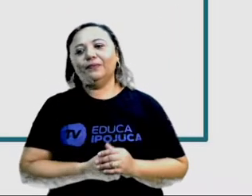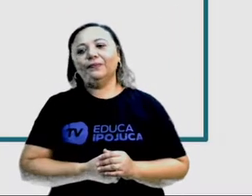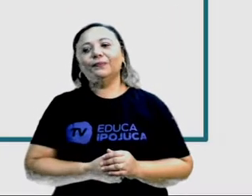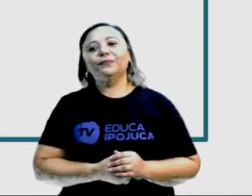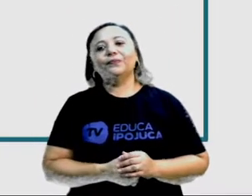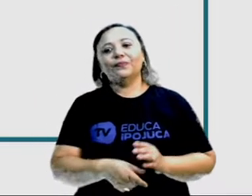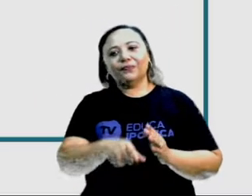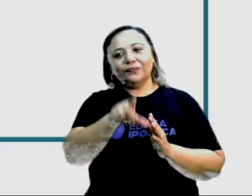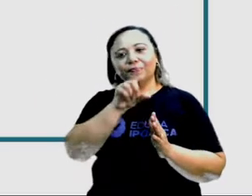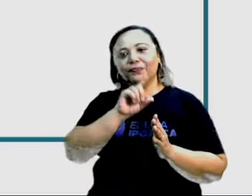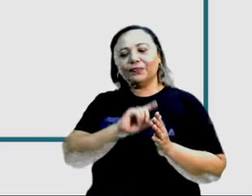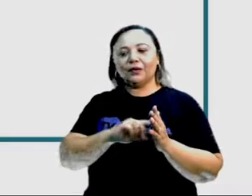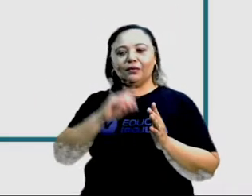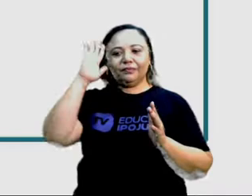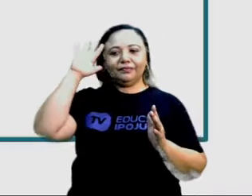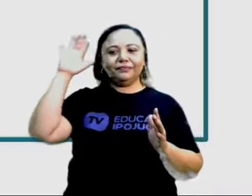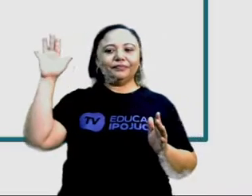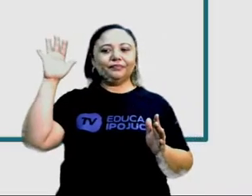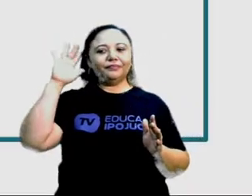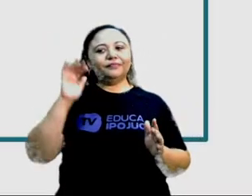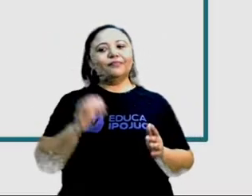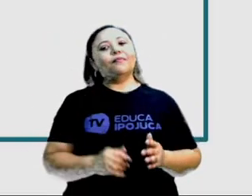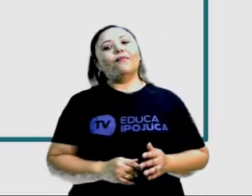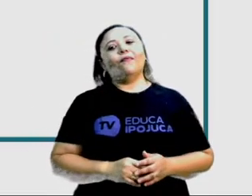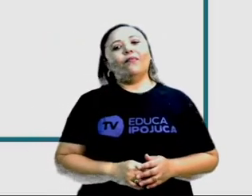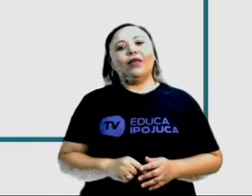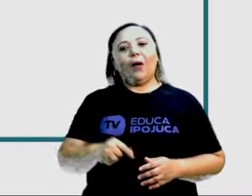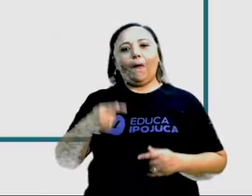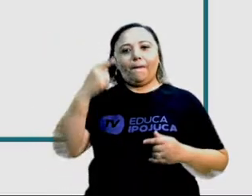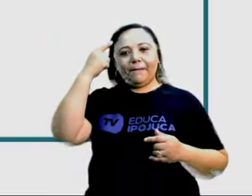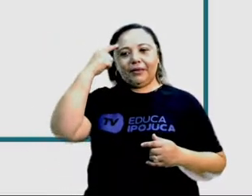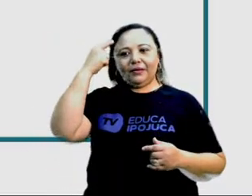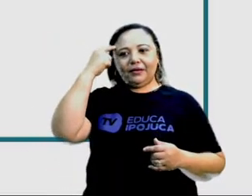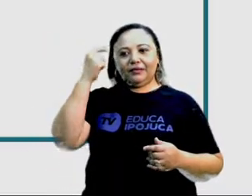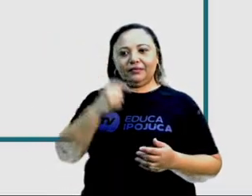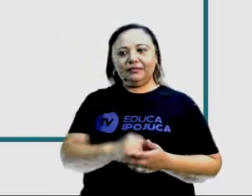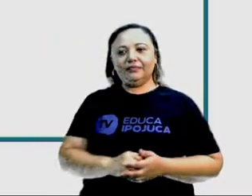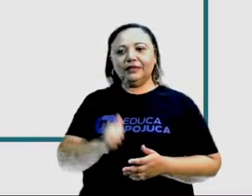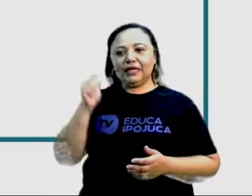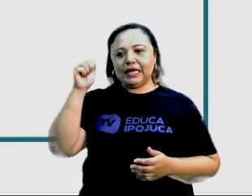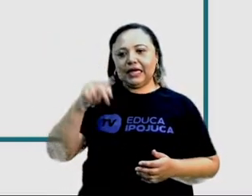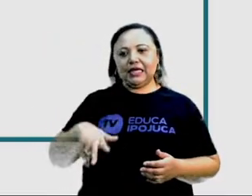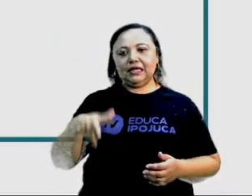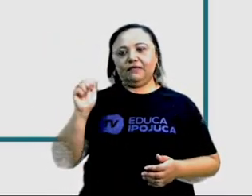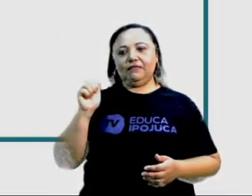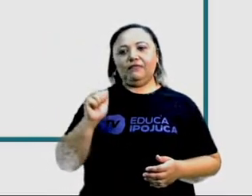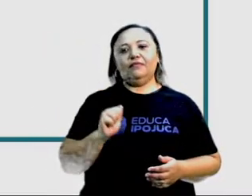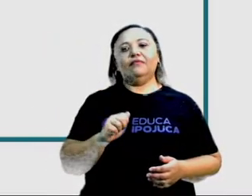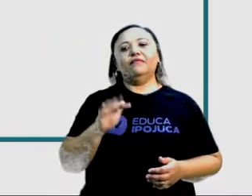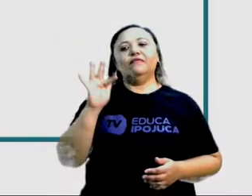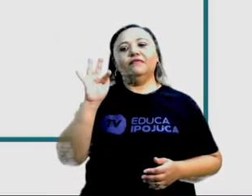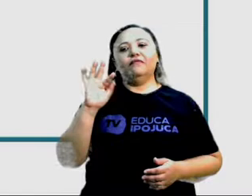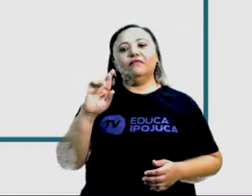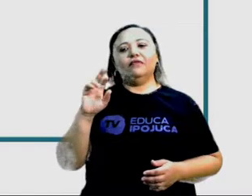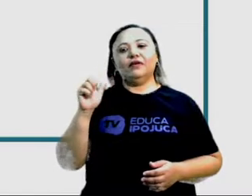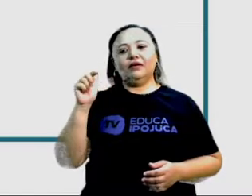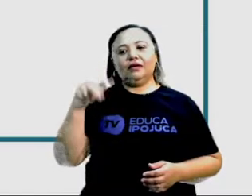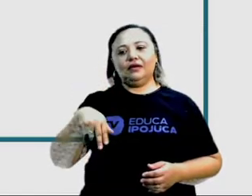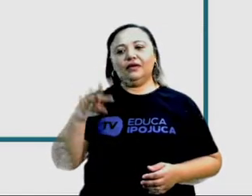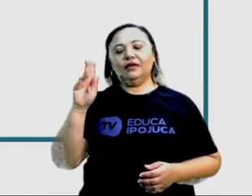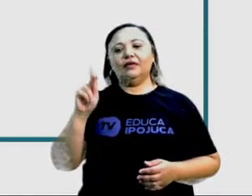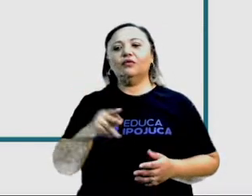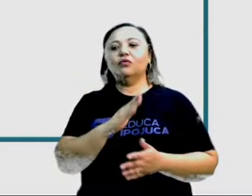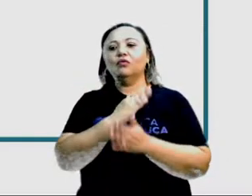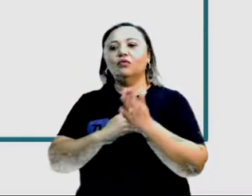Antes disso, vamos refletir um pouco com o pensamento de Anne Frank. Todo mundo tem